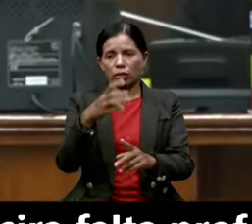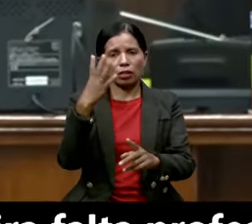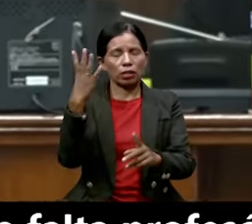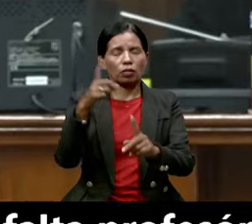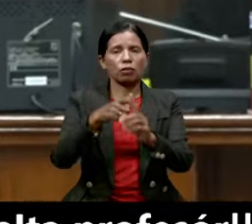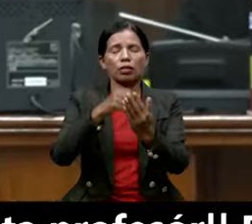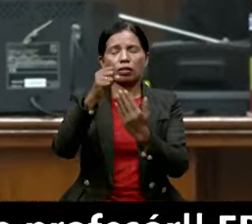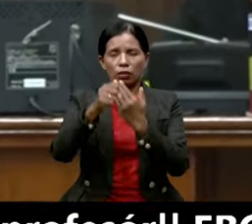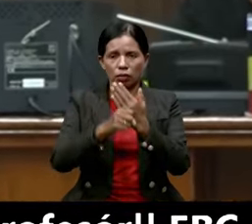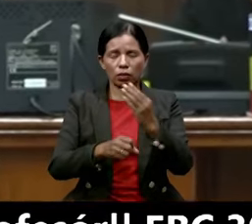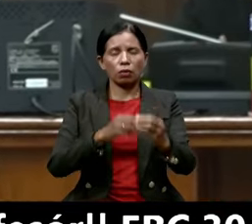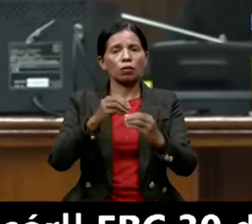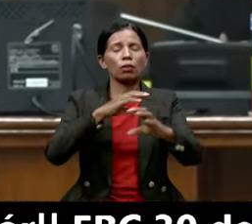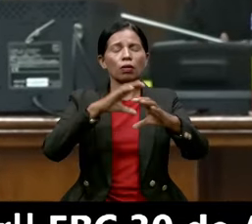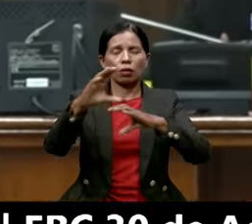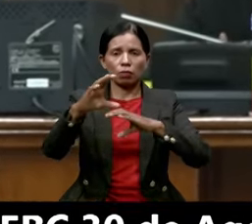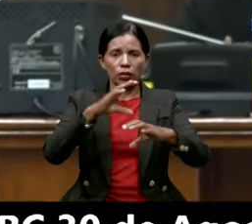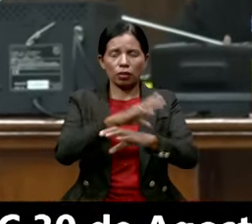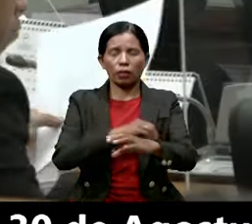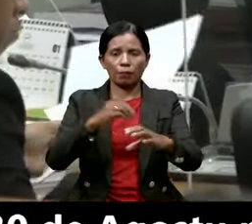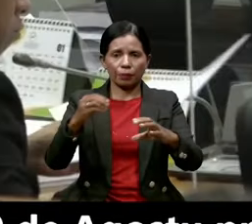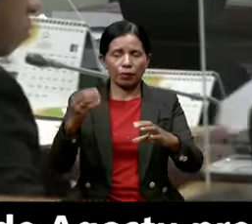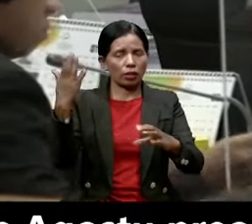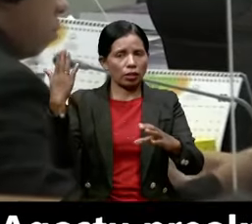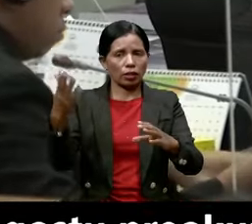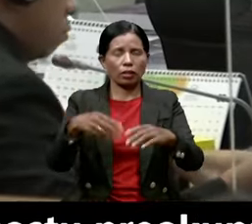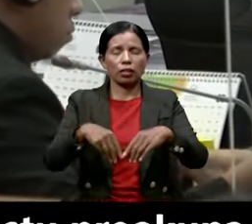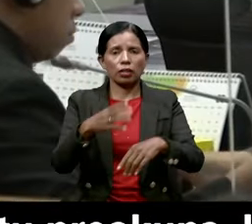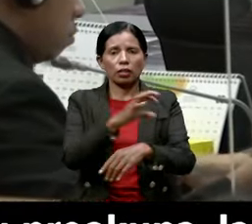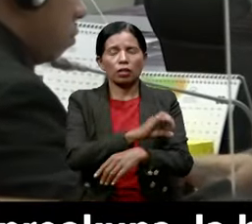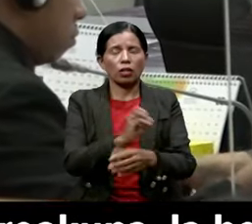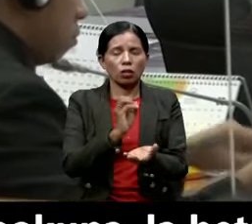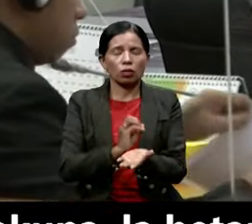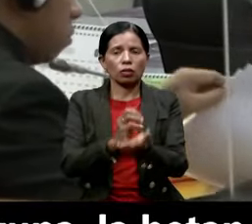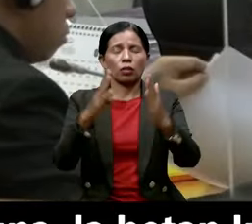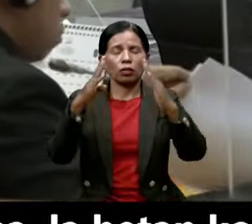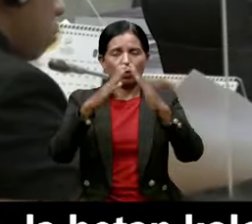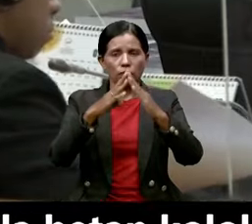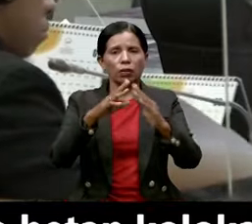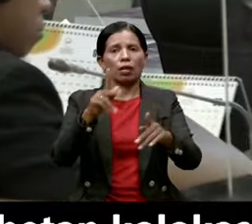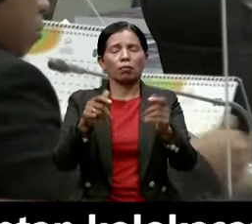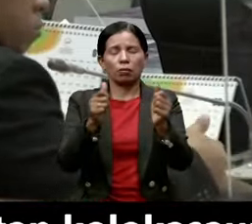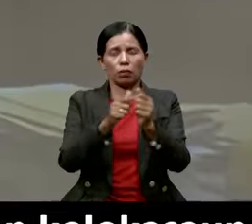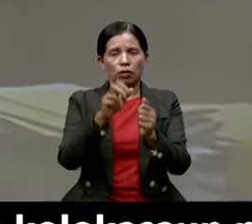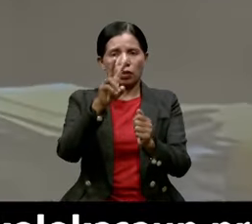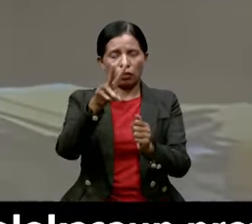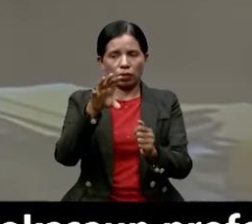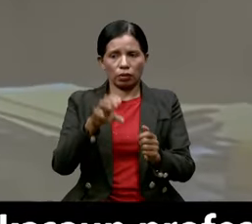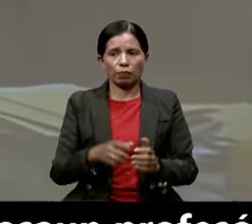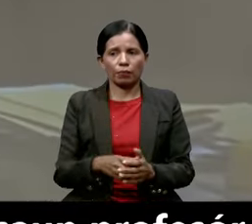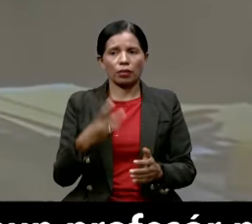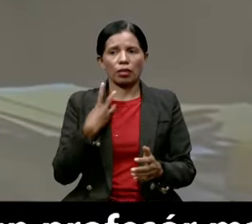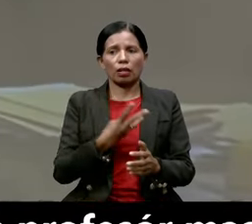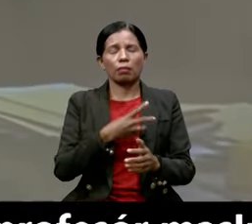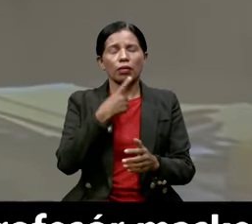sobre investimento comercial no mobiliário e a área Fulolo ho uma comunitaria atusrua. Ami levanta no